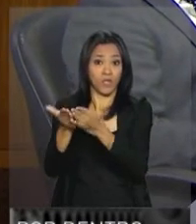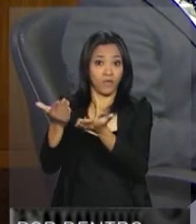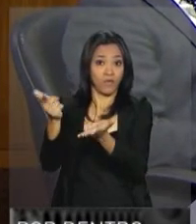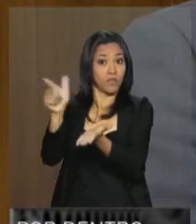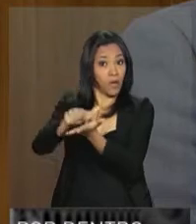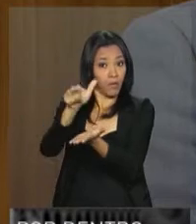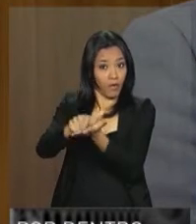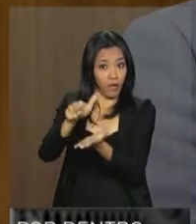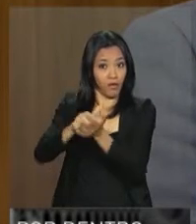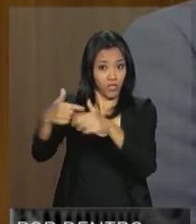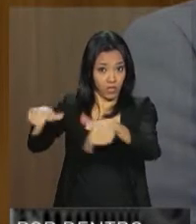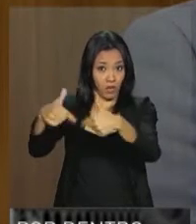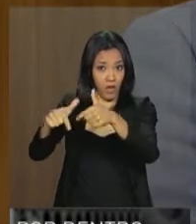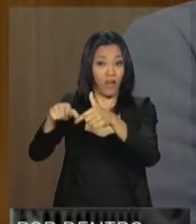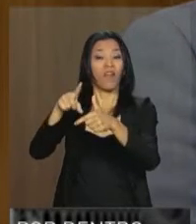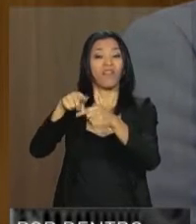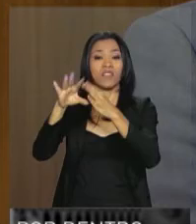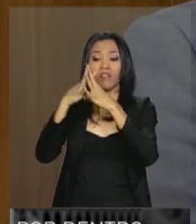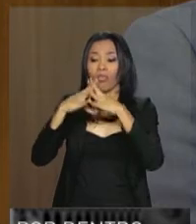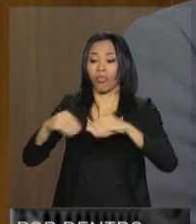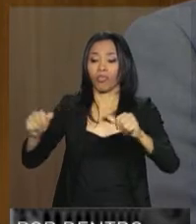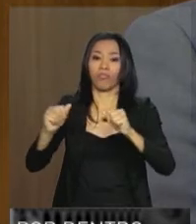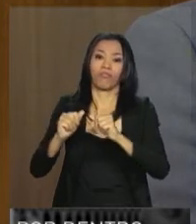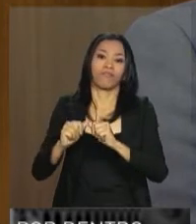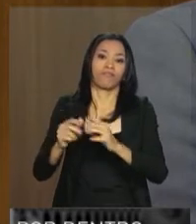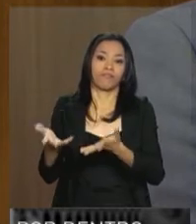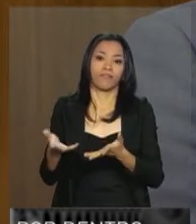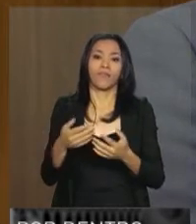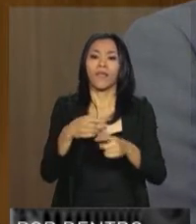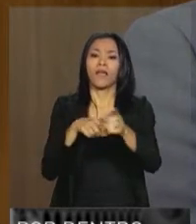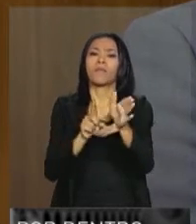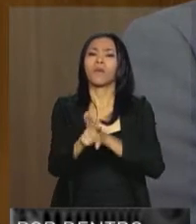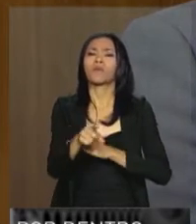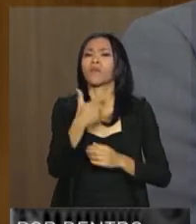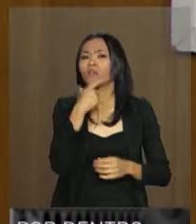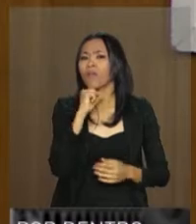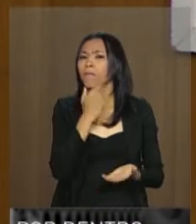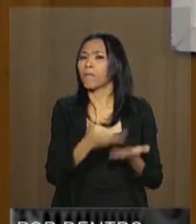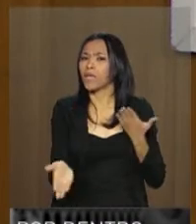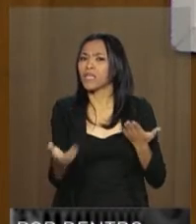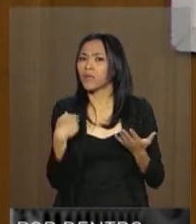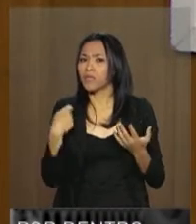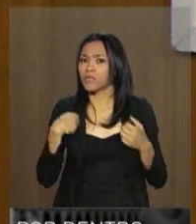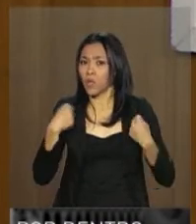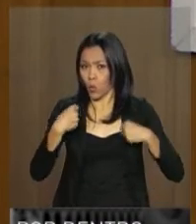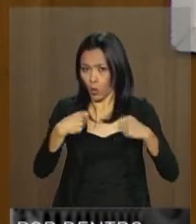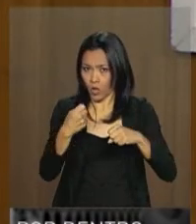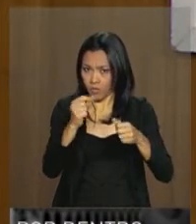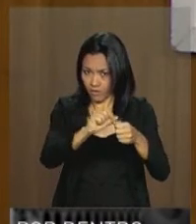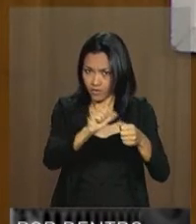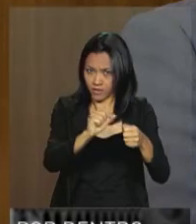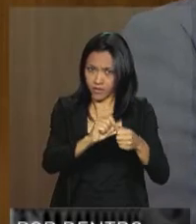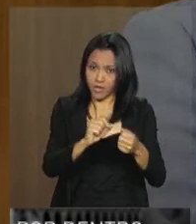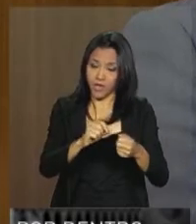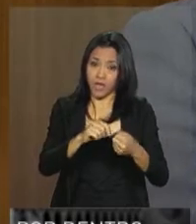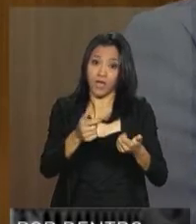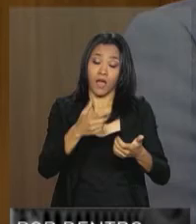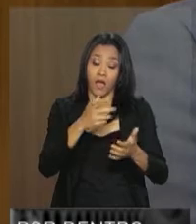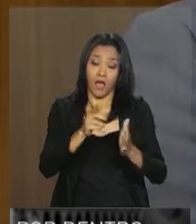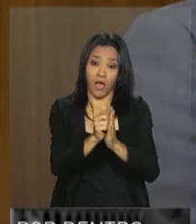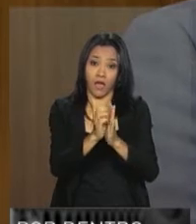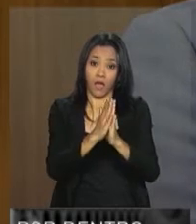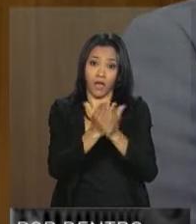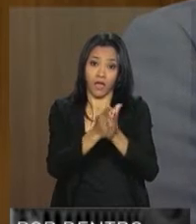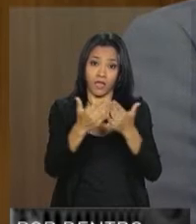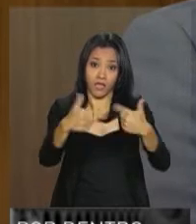somente utilize essa carteira digital quem perdeu a carteira nesse momento deve correr para fazer digital trabalhador ele continuará